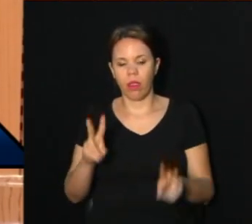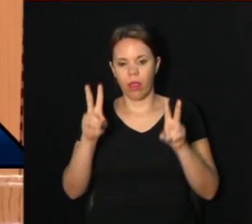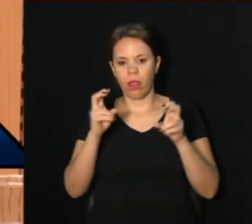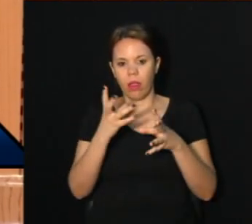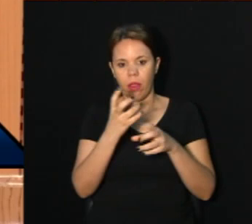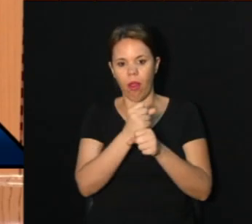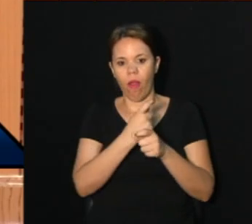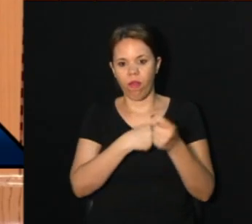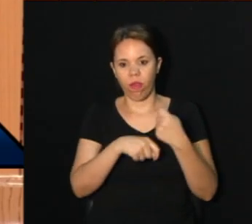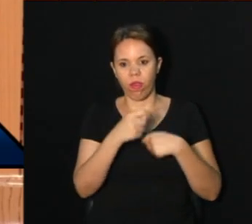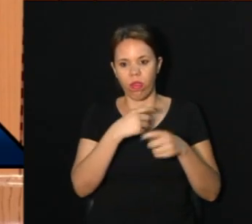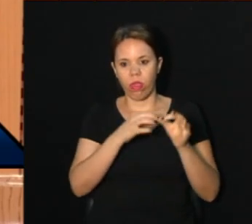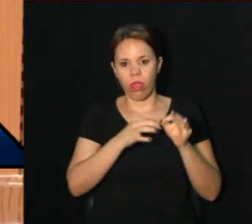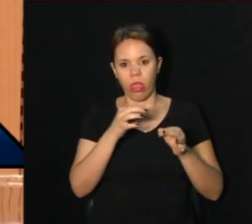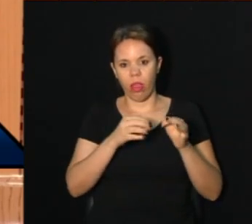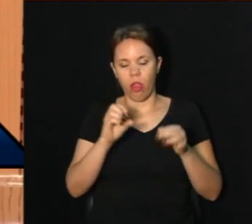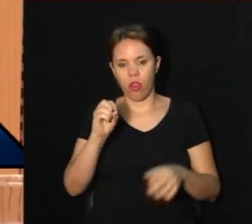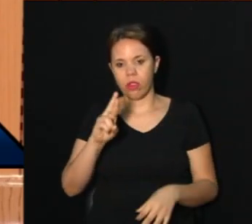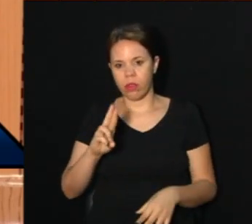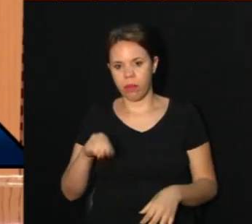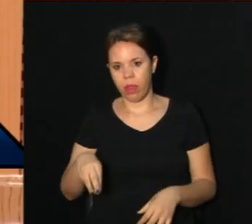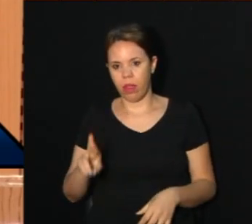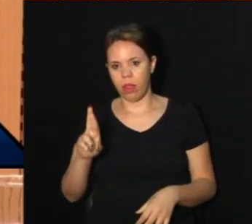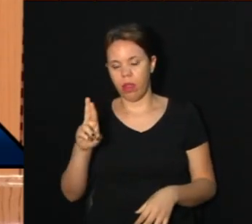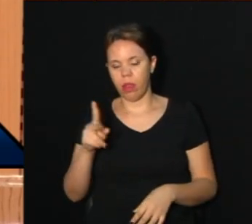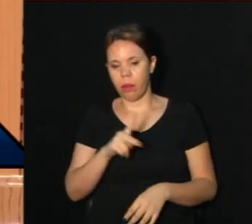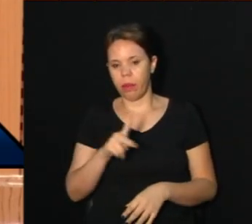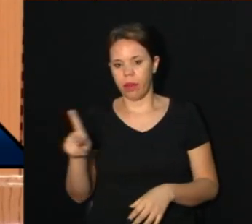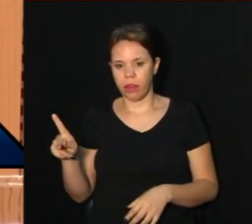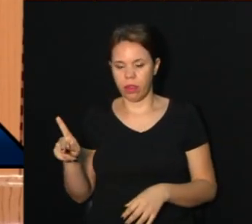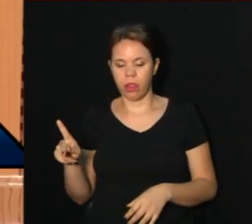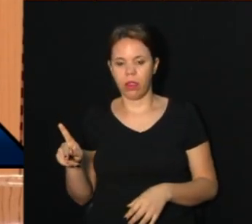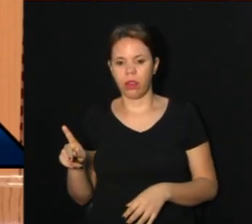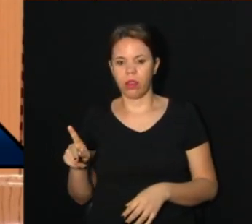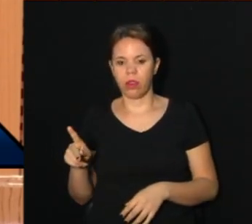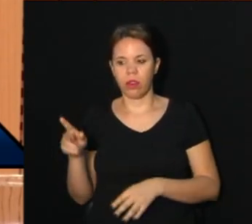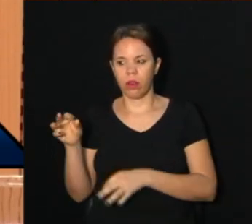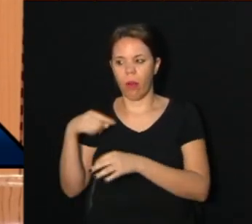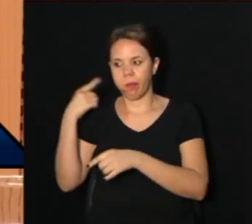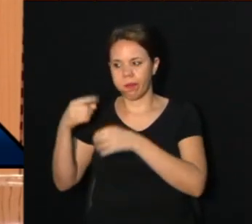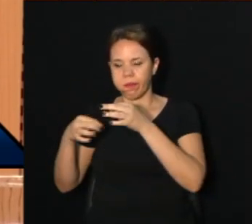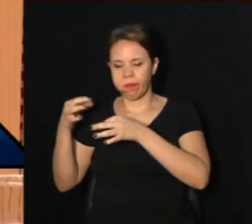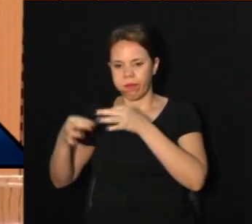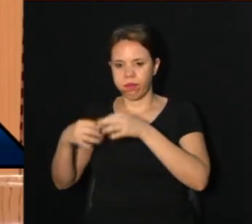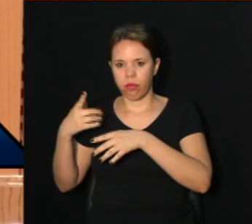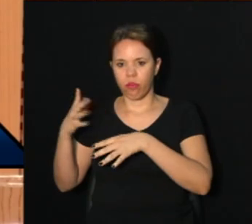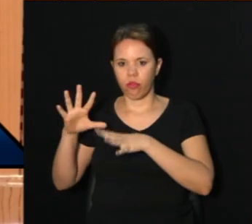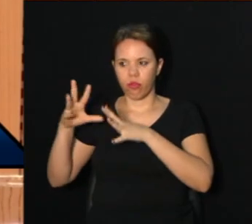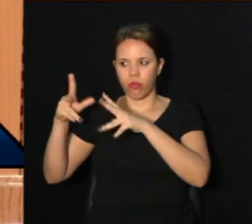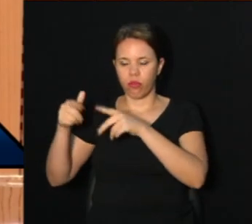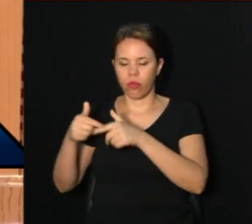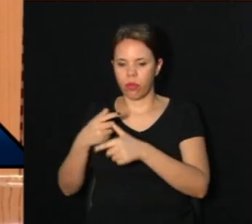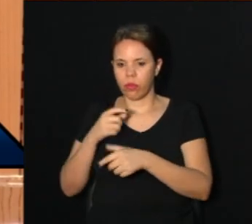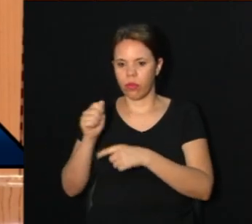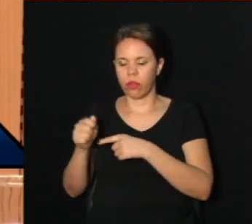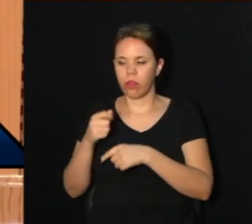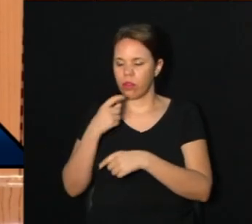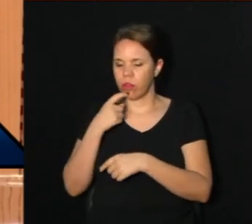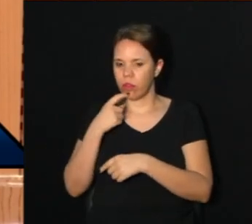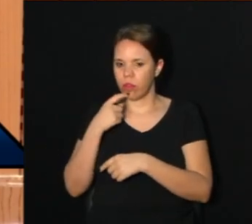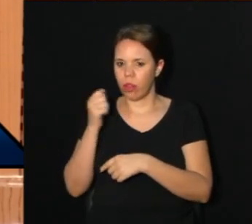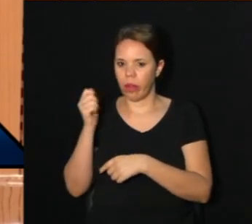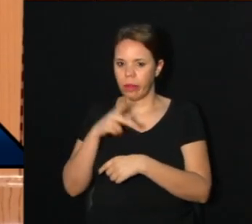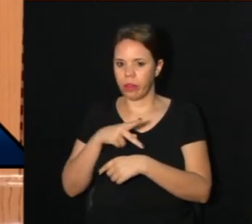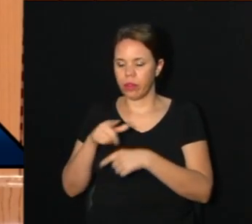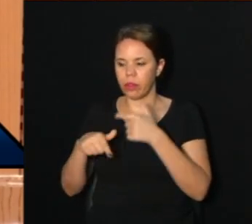Jurídicos, Osmar Lopes Júnior, presidente da Associação dos Procuradores do município de Campinas, e estendo a todos os procuradores ativos e